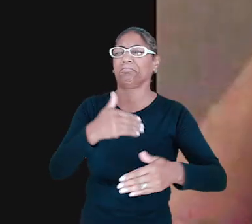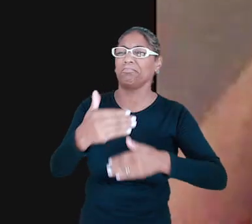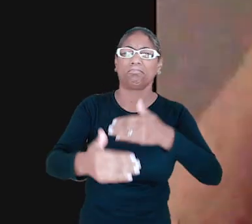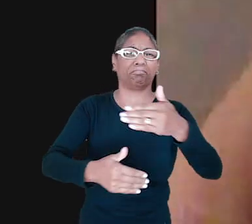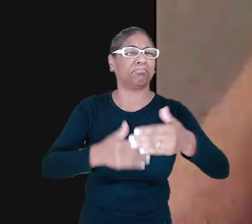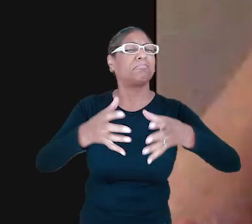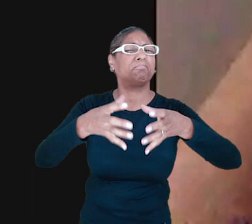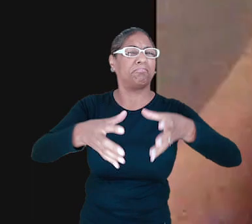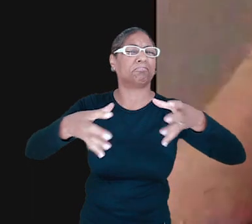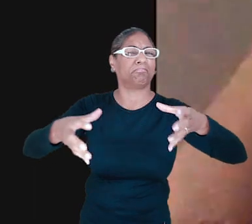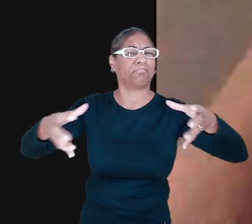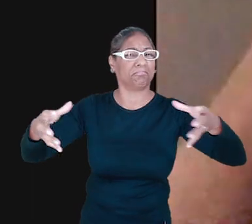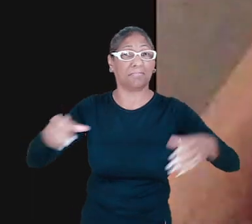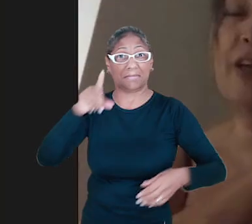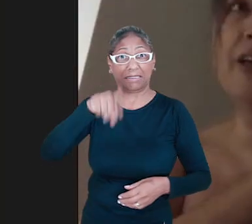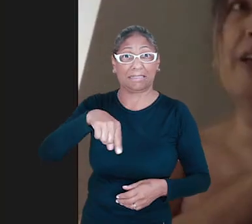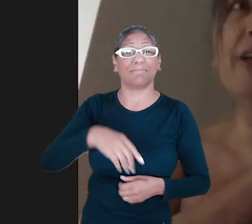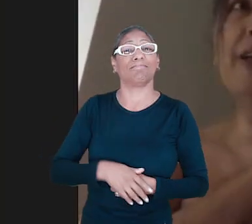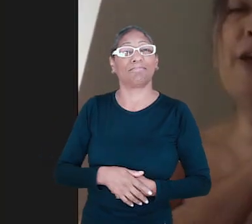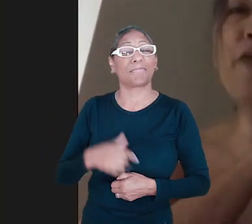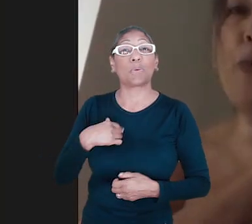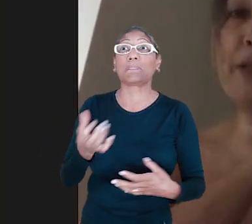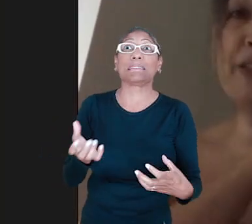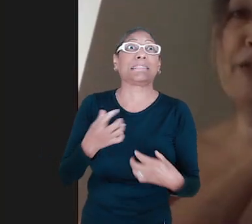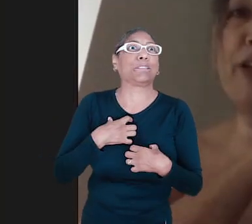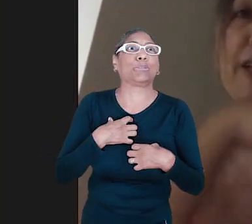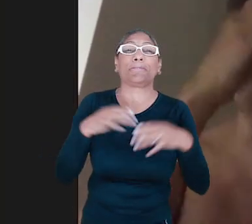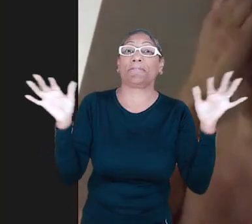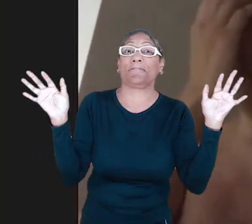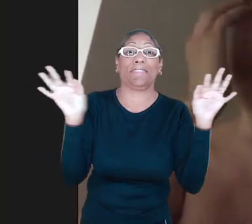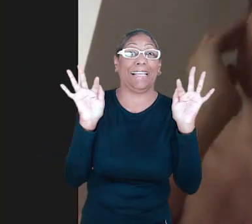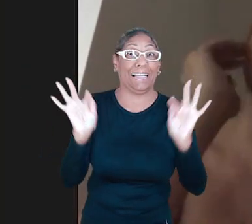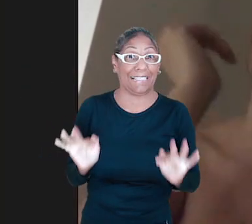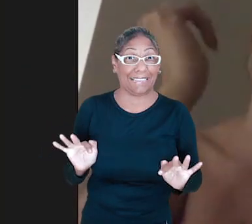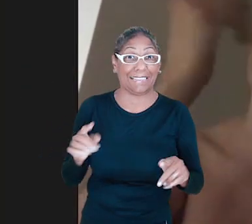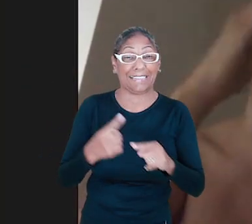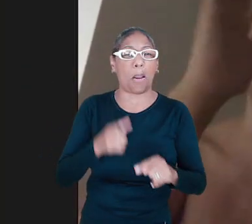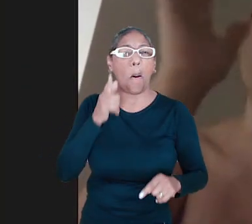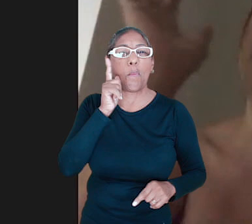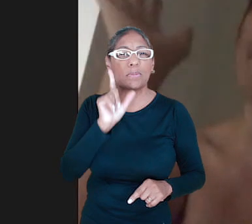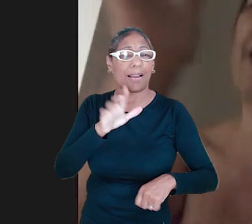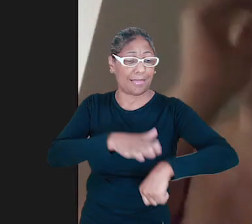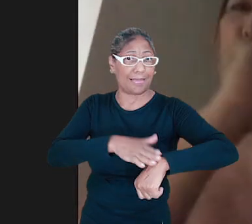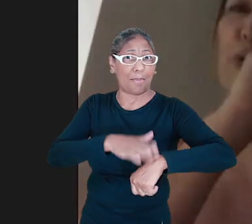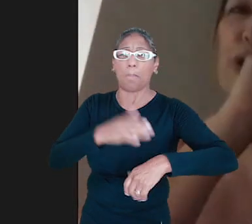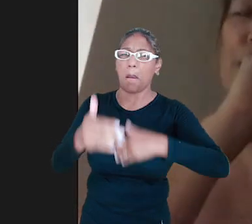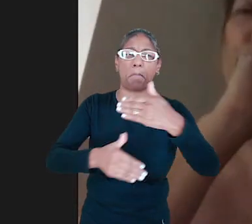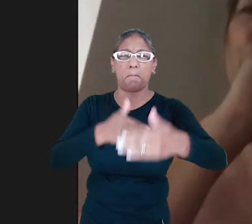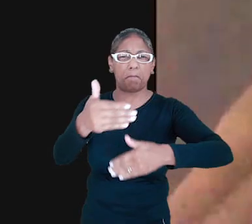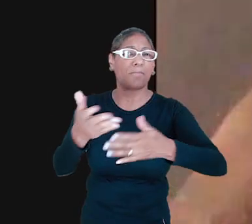frente, é só crescer, e eu fico bastante feliz, porque assim, a gente vai conseguir fazer tudo isso a